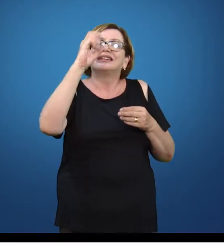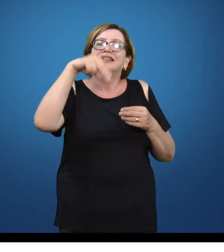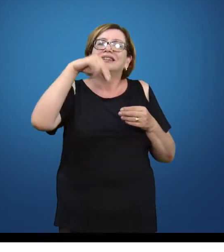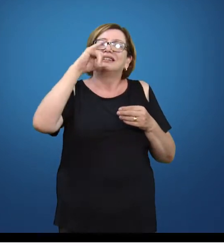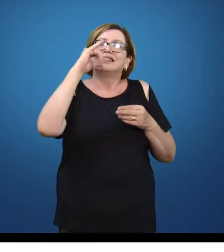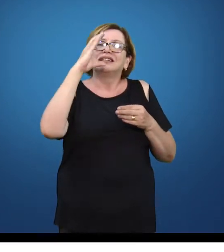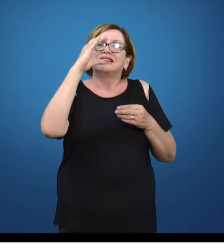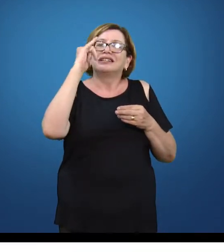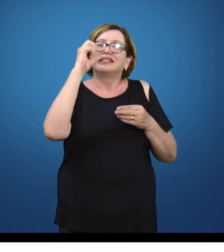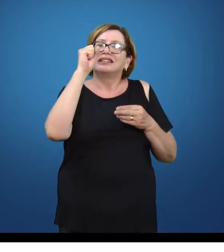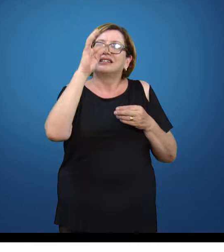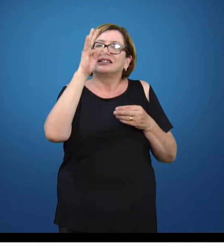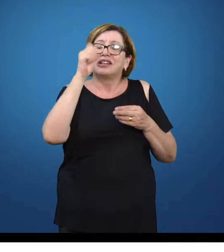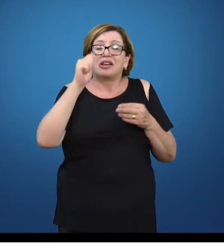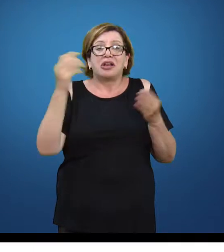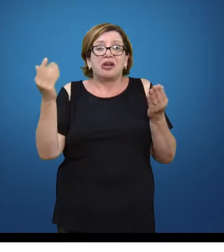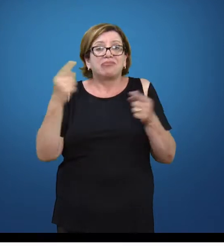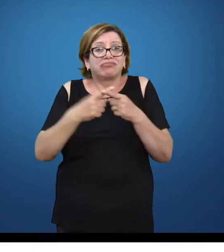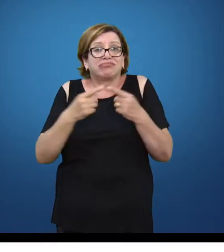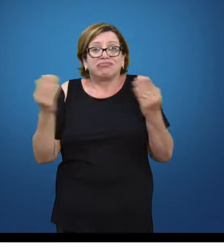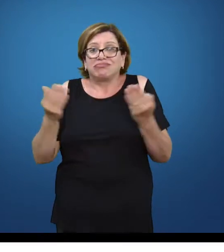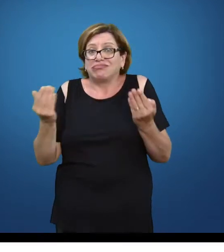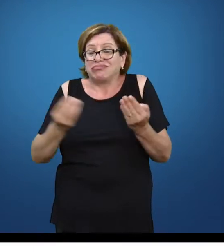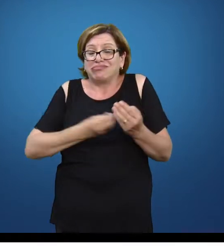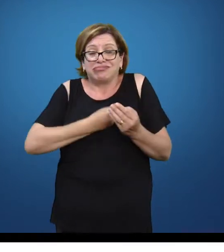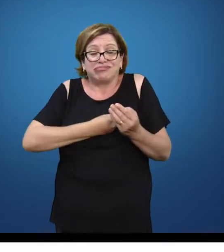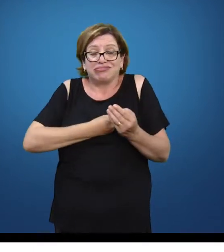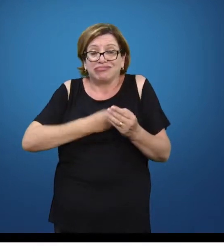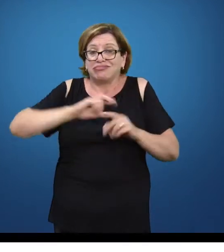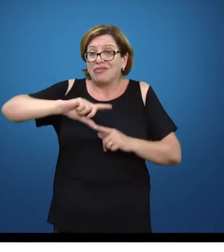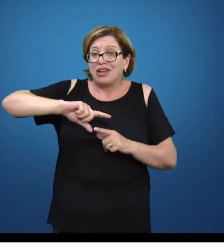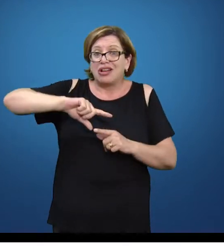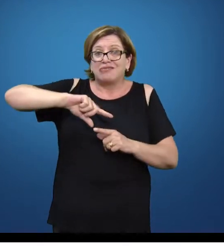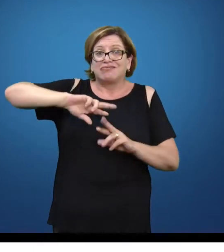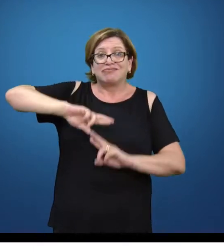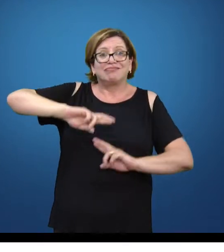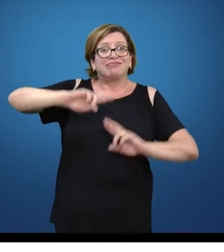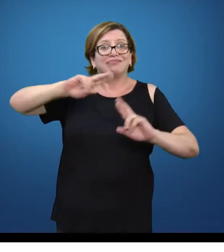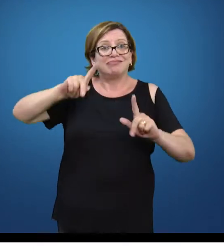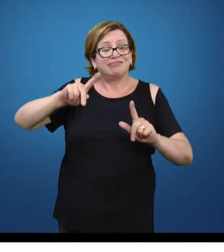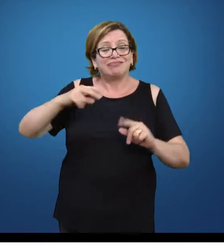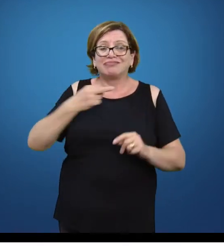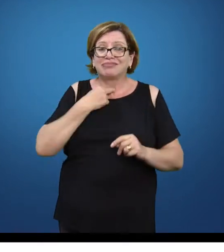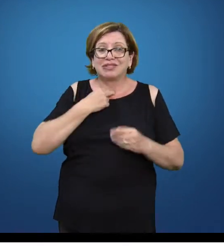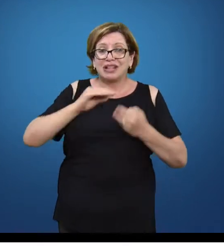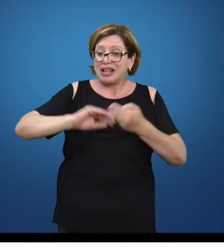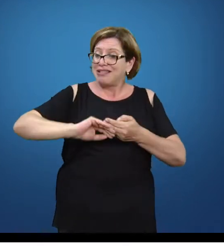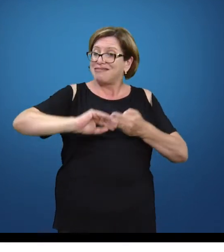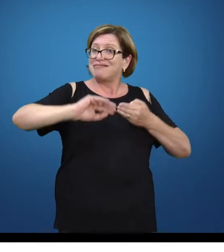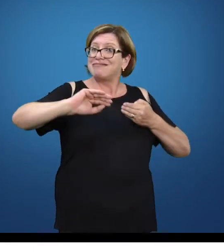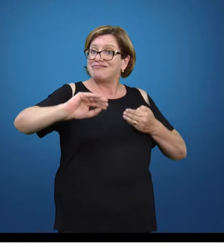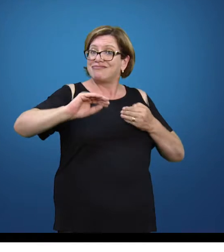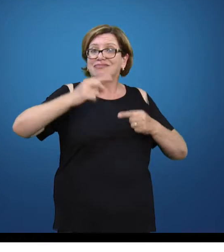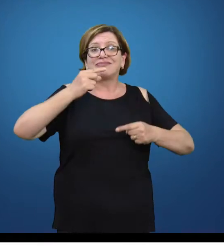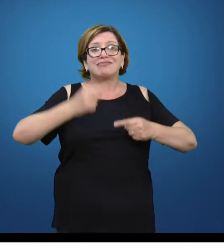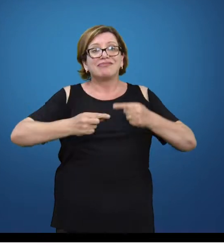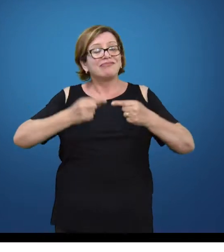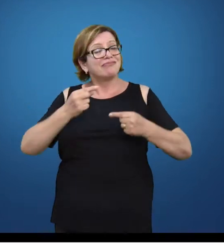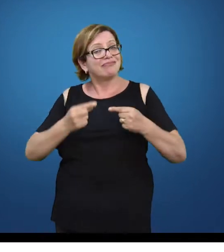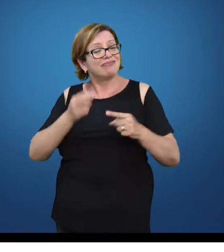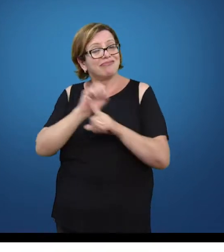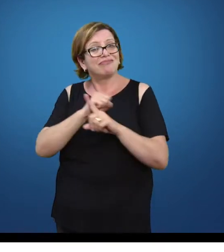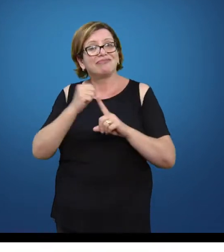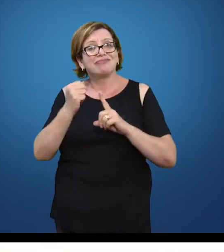tempo. Então, quando a gente estuda política, a gente não pode separar a política das questões mais amplas, porque